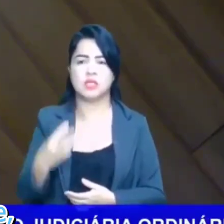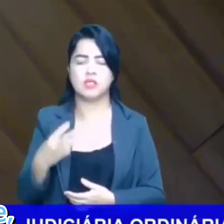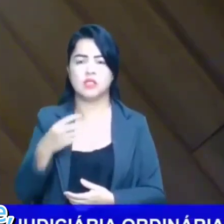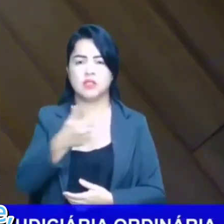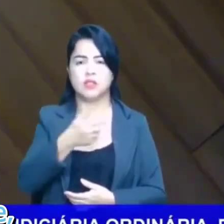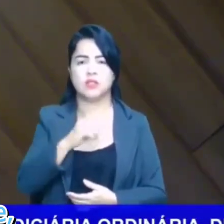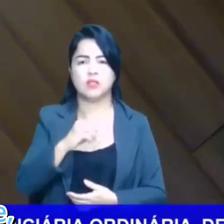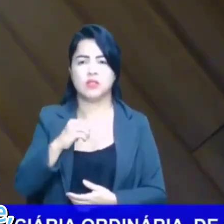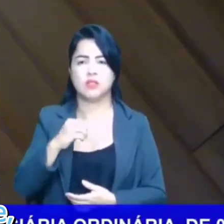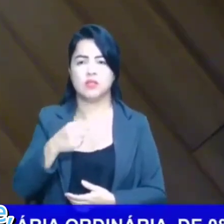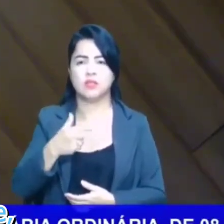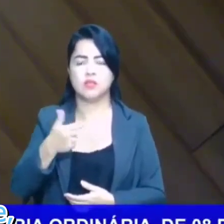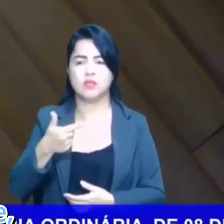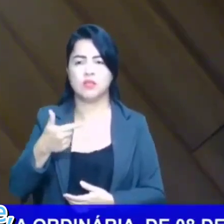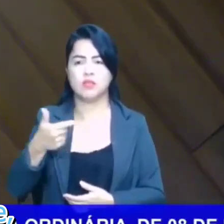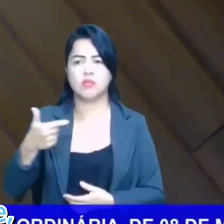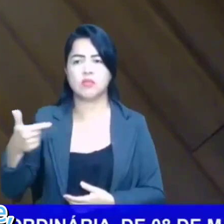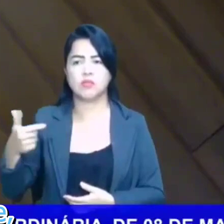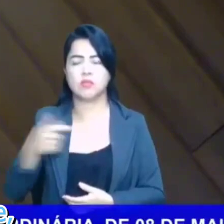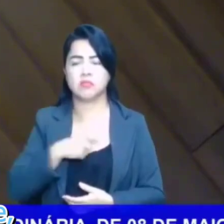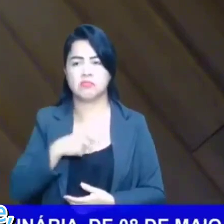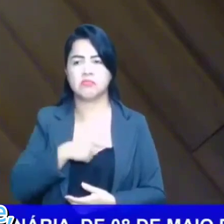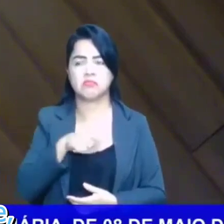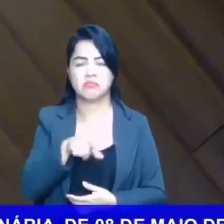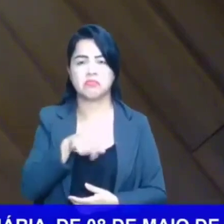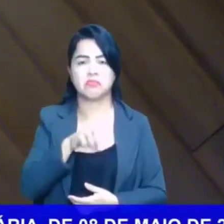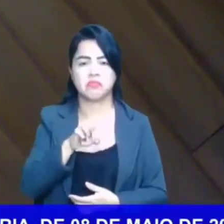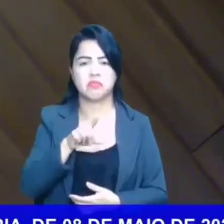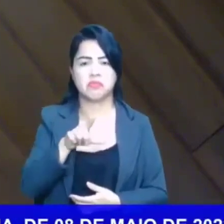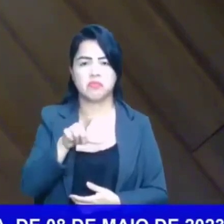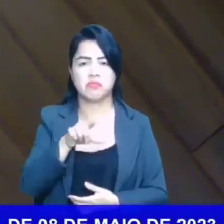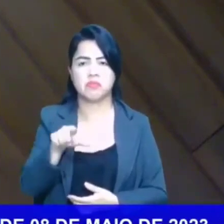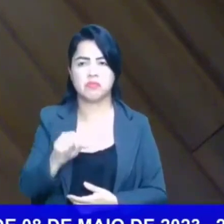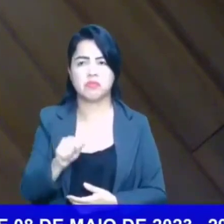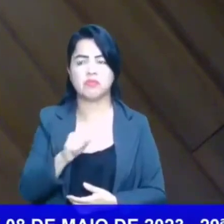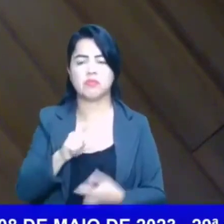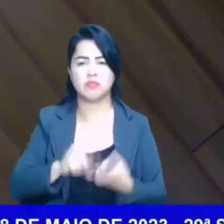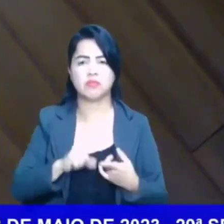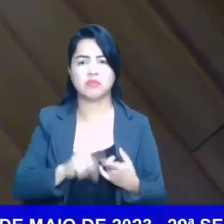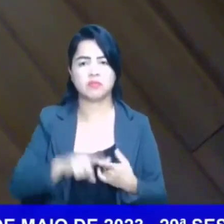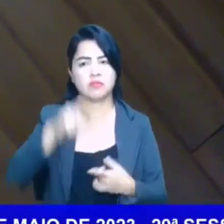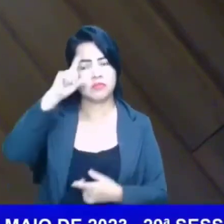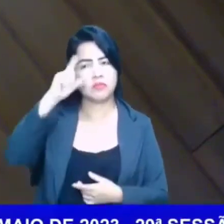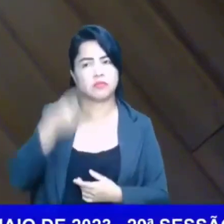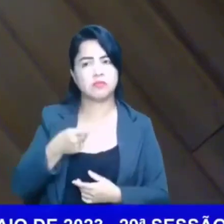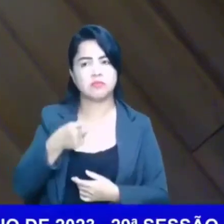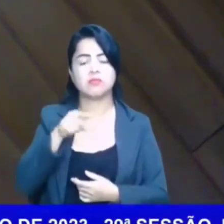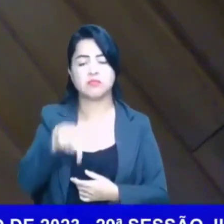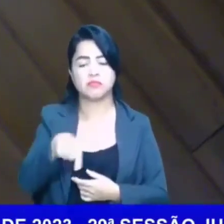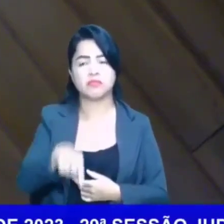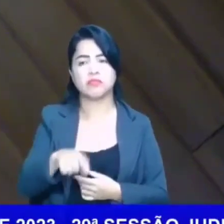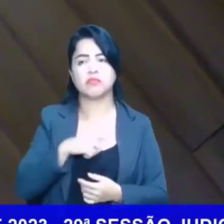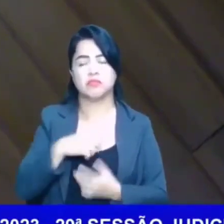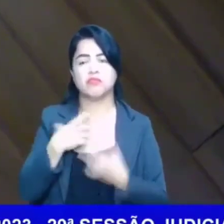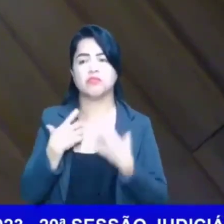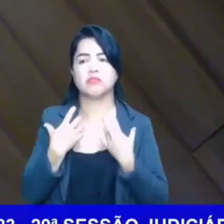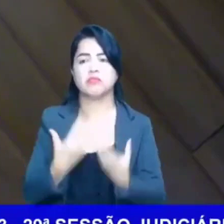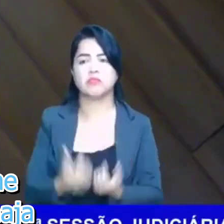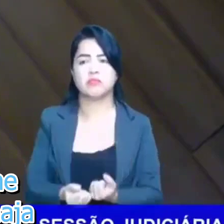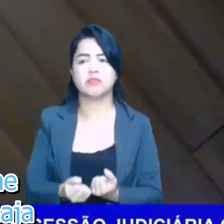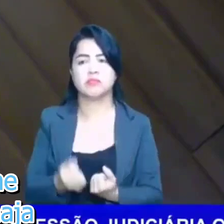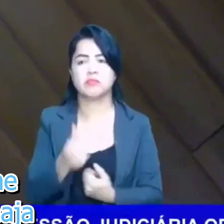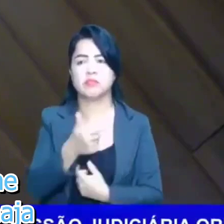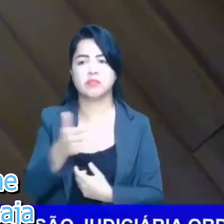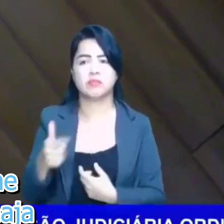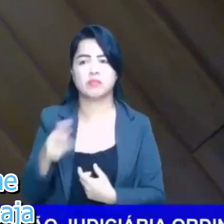06.6943/2022, de Elza Lopes dos Santos, também de solidariedade, foi decidido pela corte pela aprovação